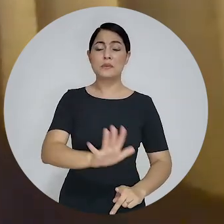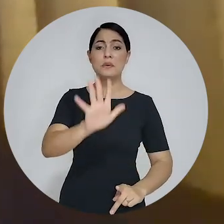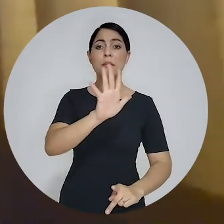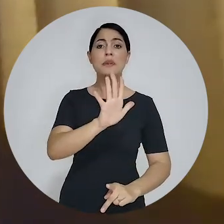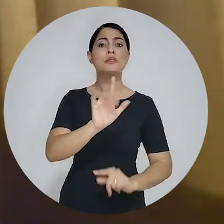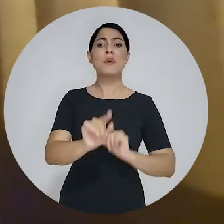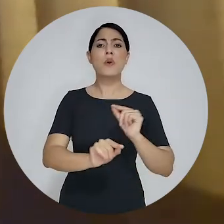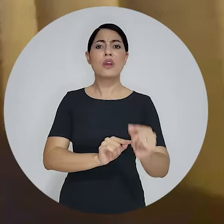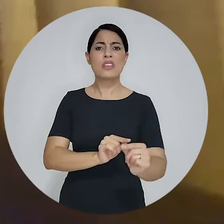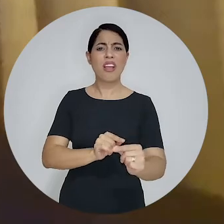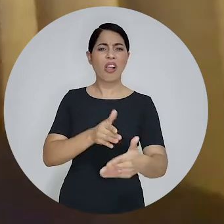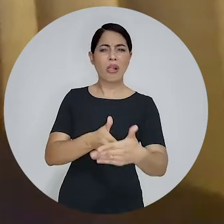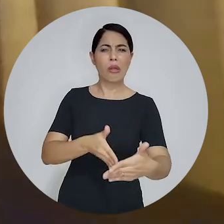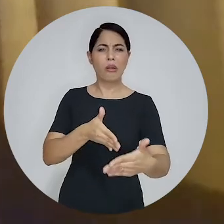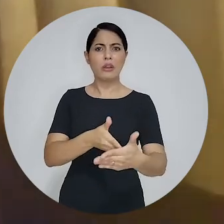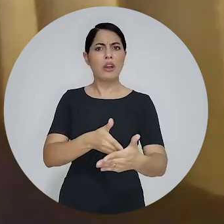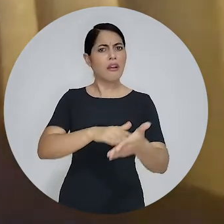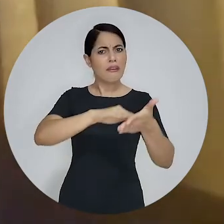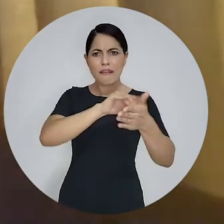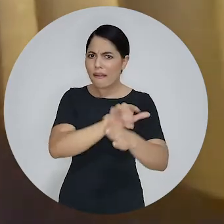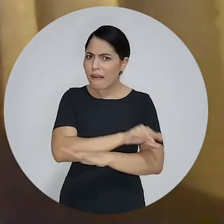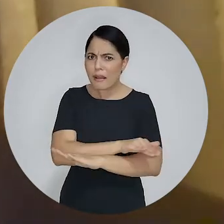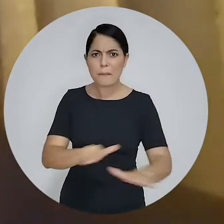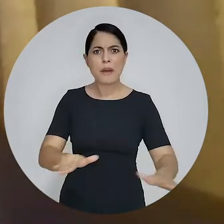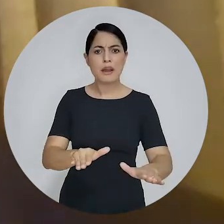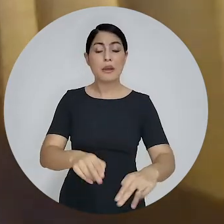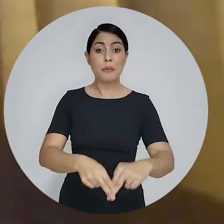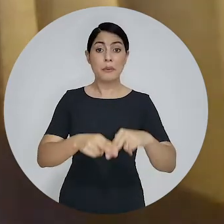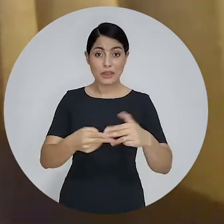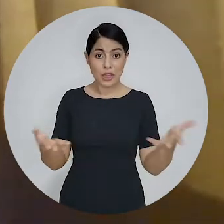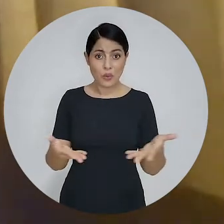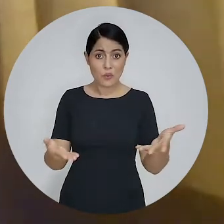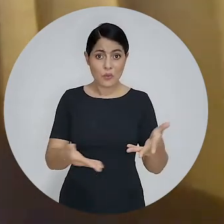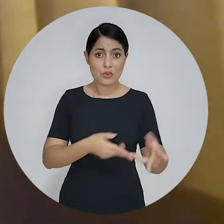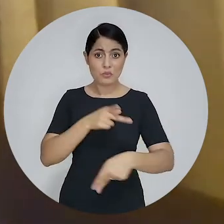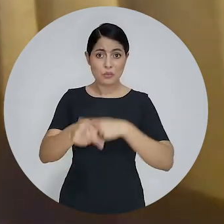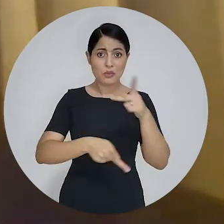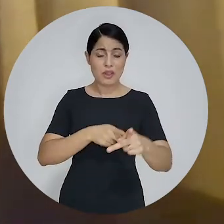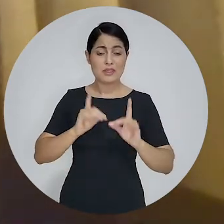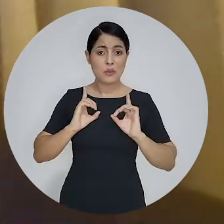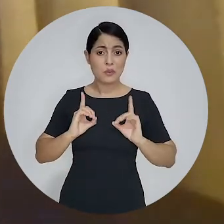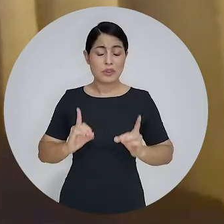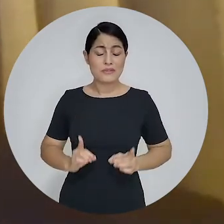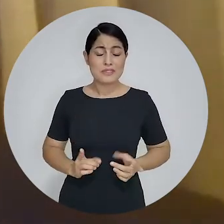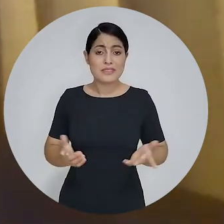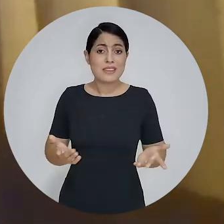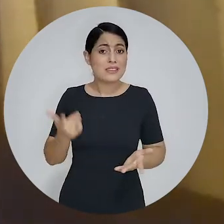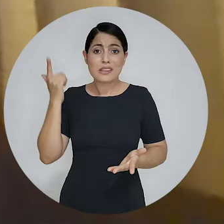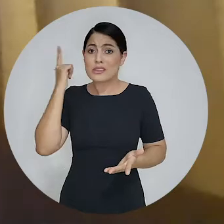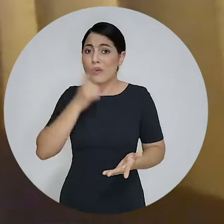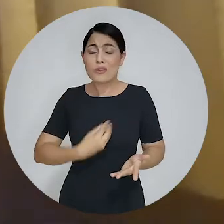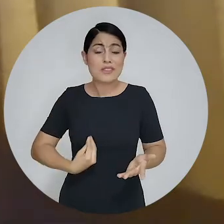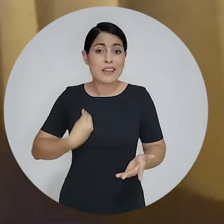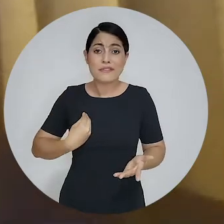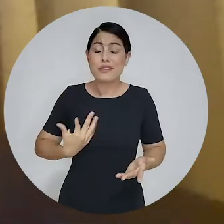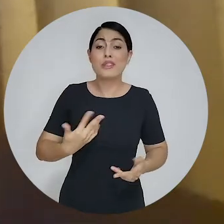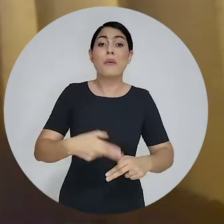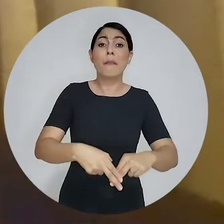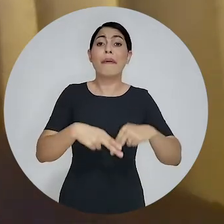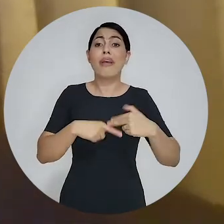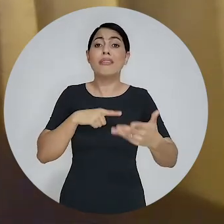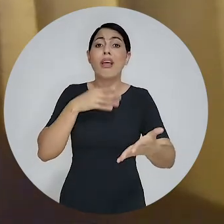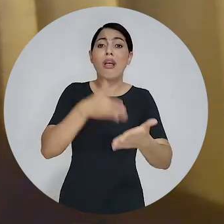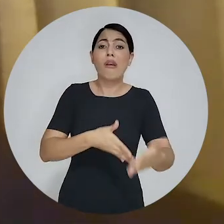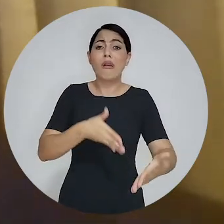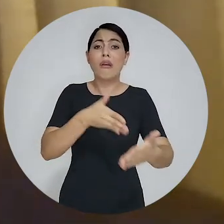diz respeito à remoção das barreiras, que, na verdade, é o que impede as pessoas com deficiência gozarem, na mais